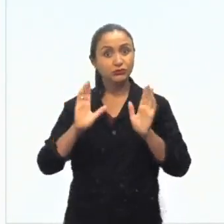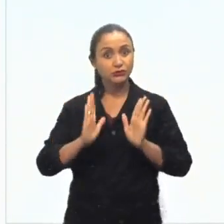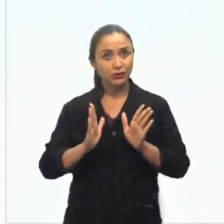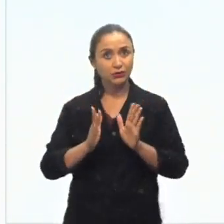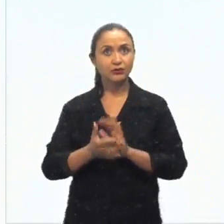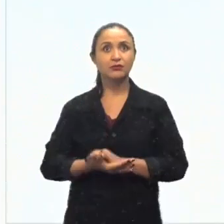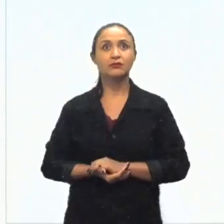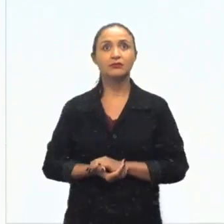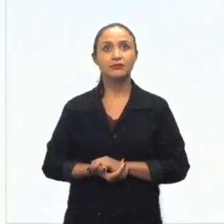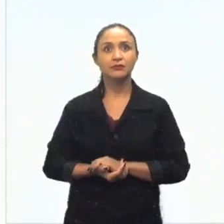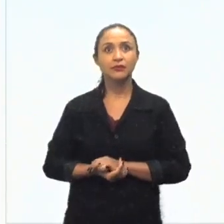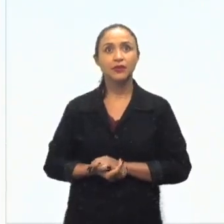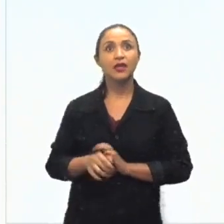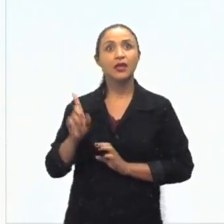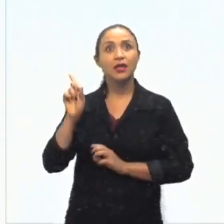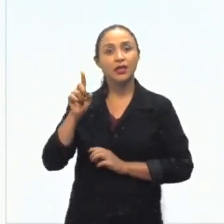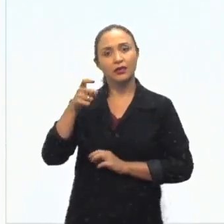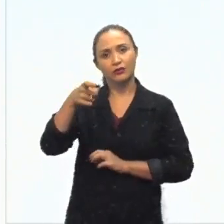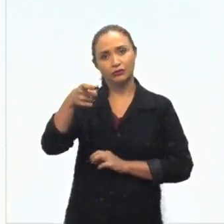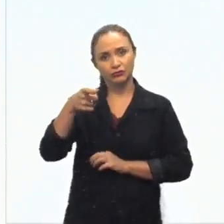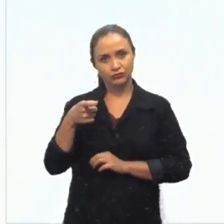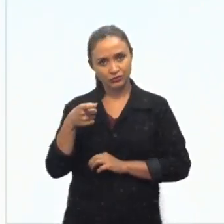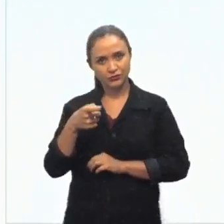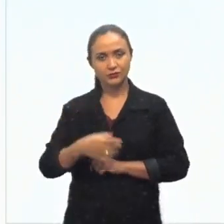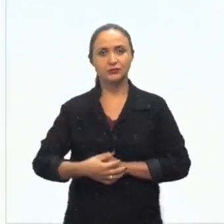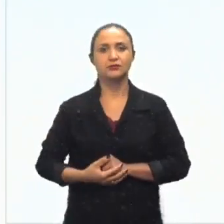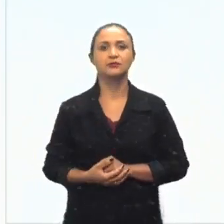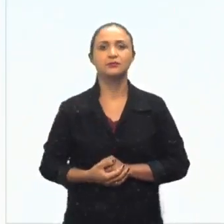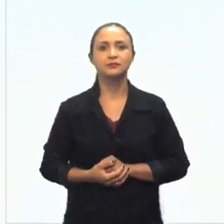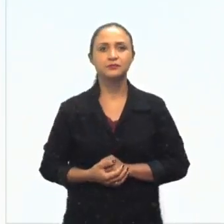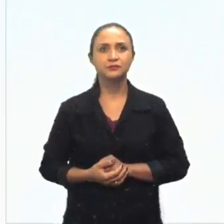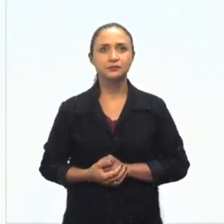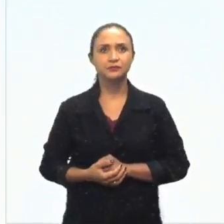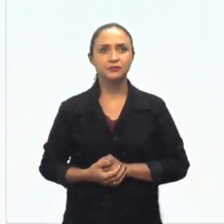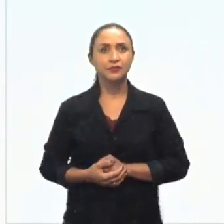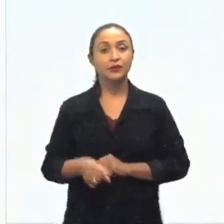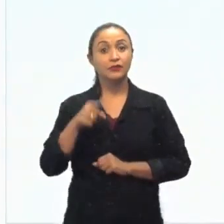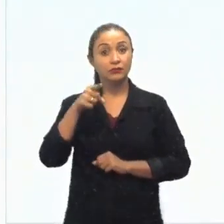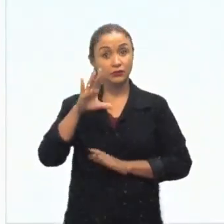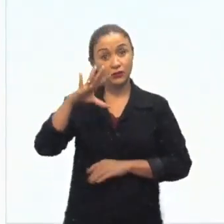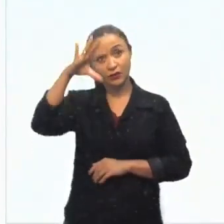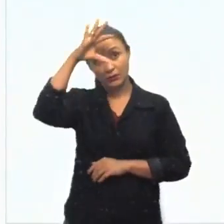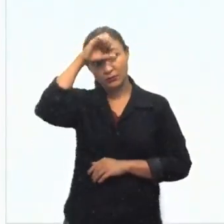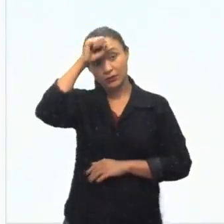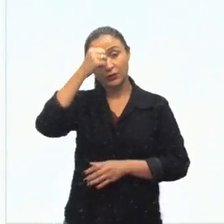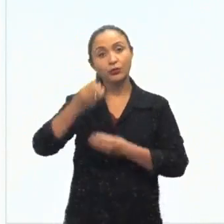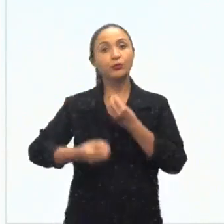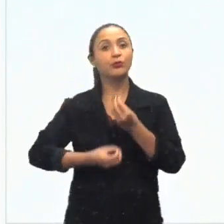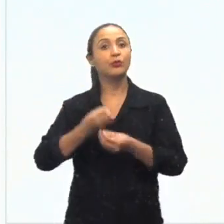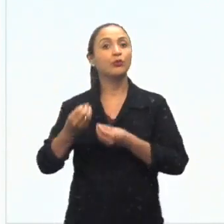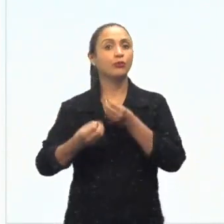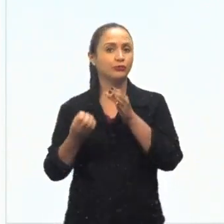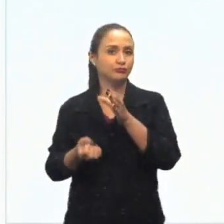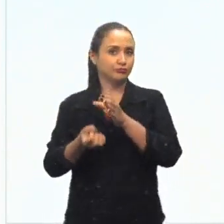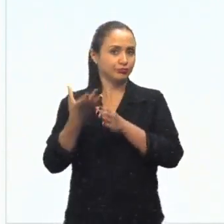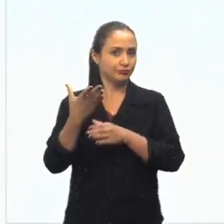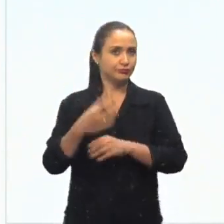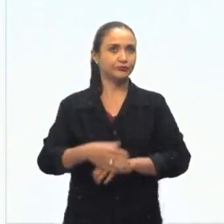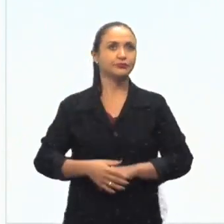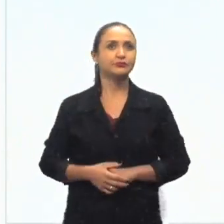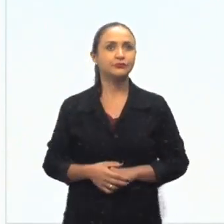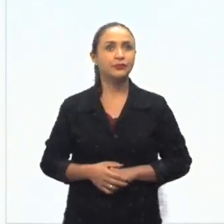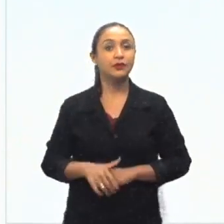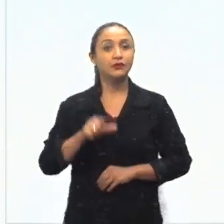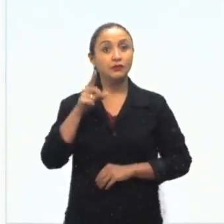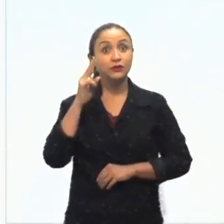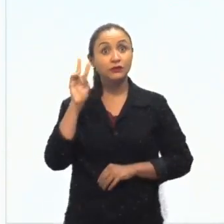gente chamou? Chamou de x. Então você aprendeu como criar essa portadora. E você